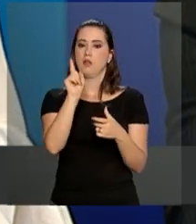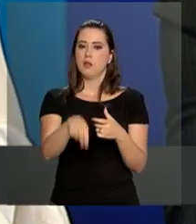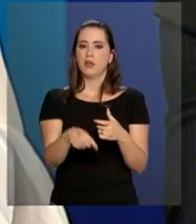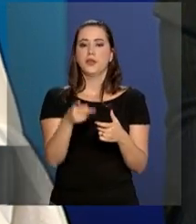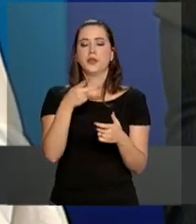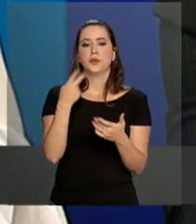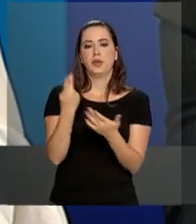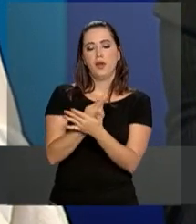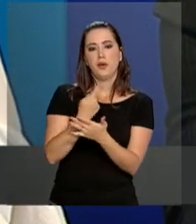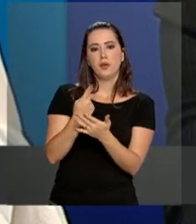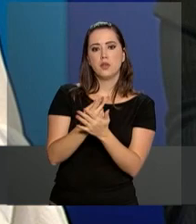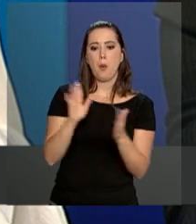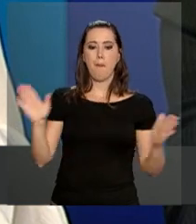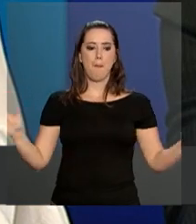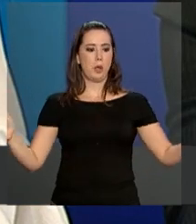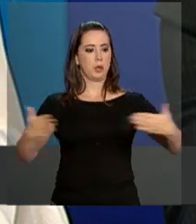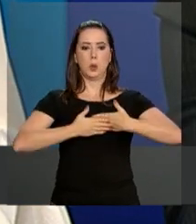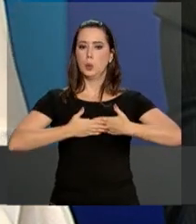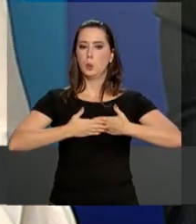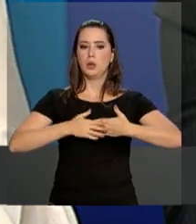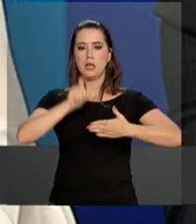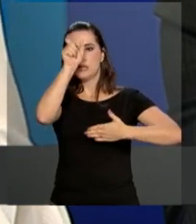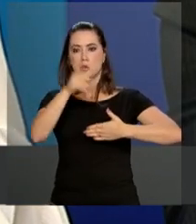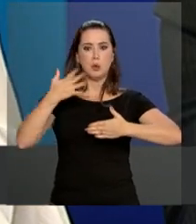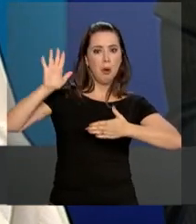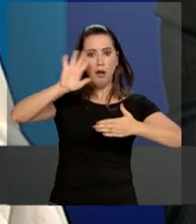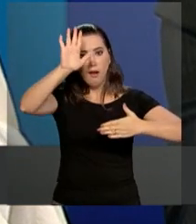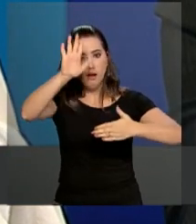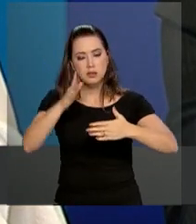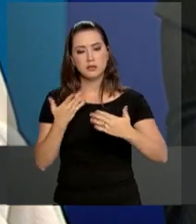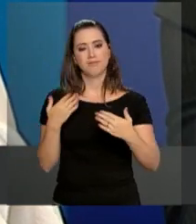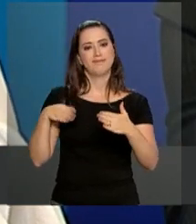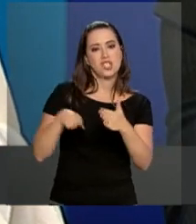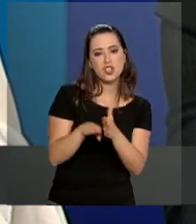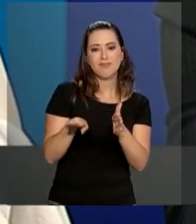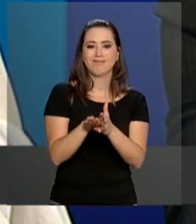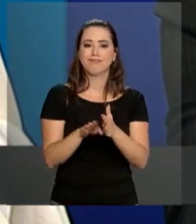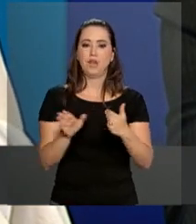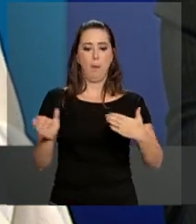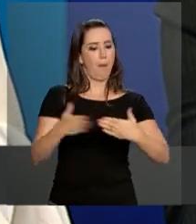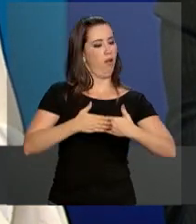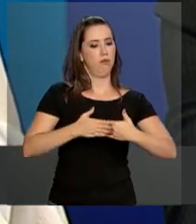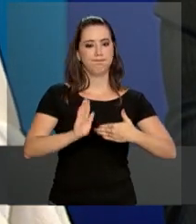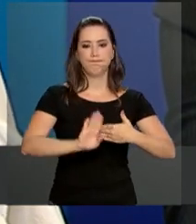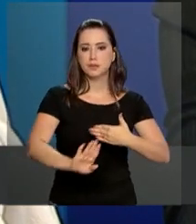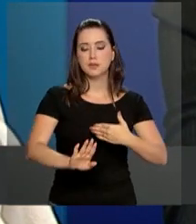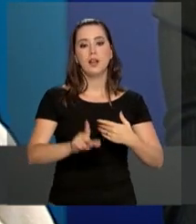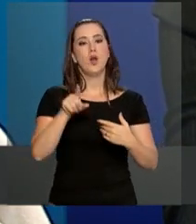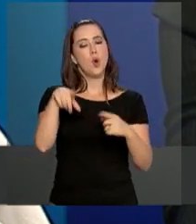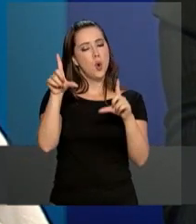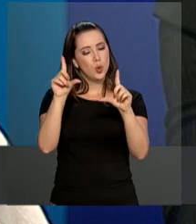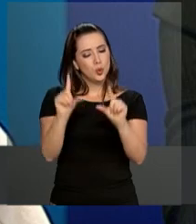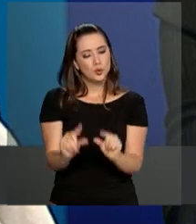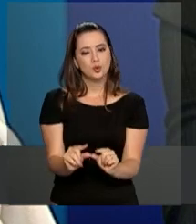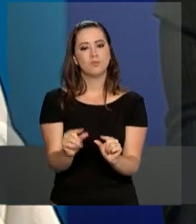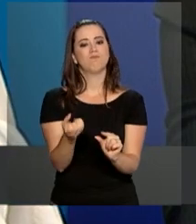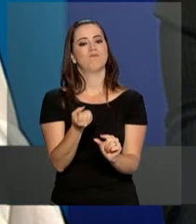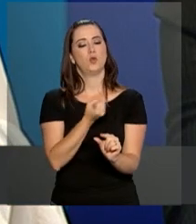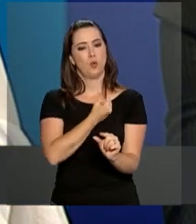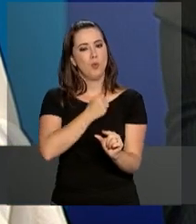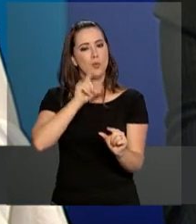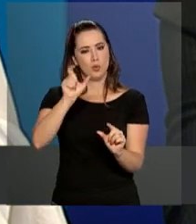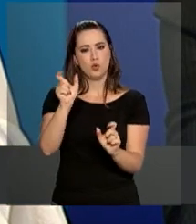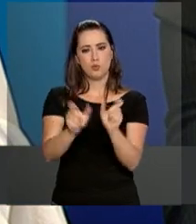lamentáveis o portão fechando com gente fora dele né eu acho que esse número foi muito reduzido também no ano de